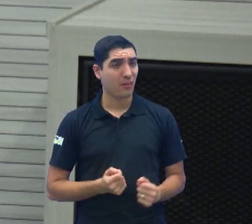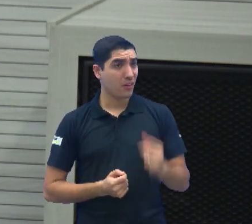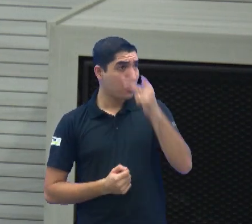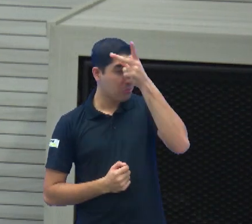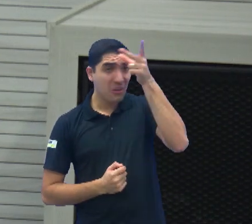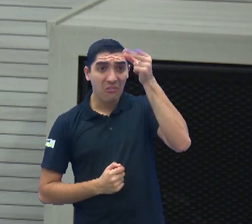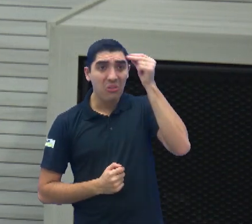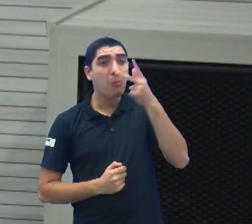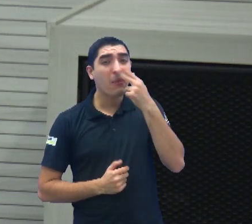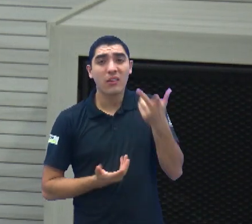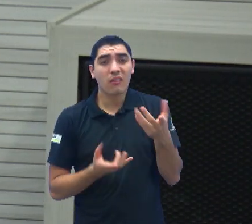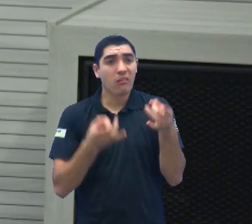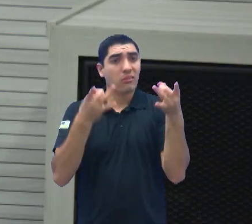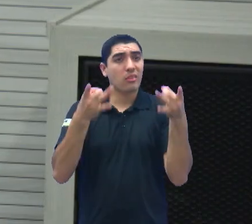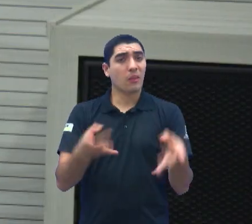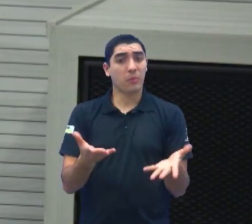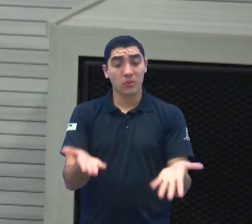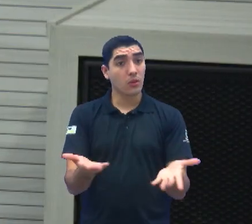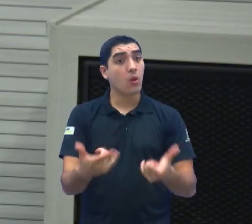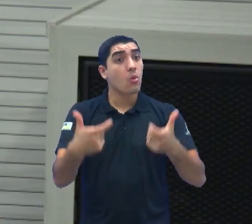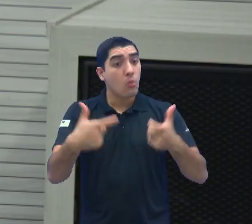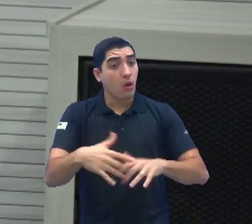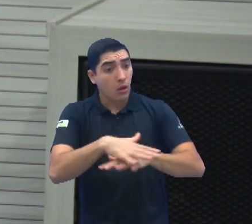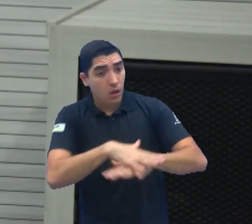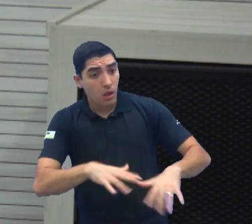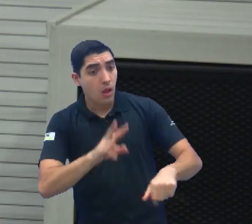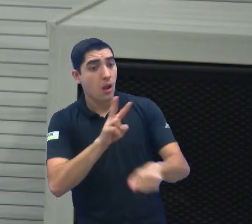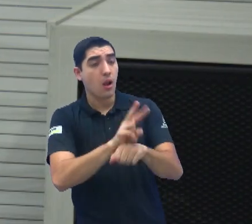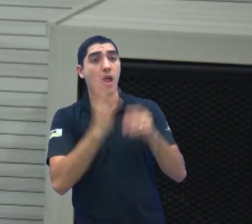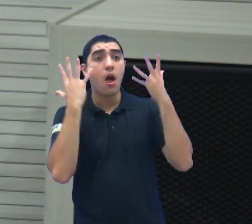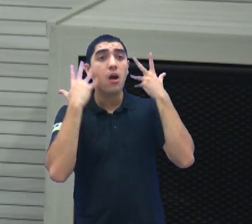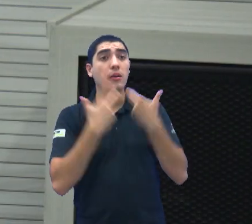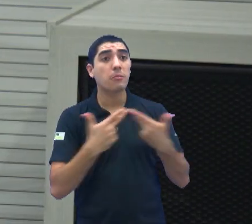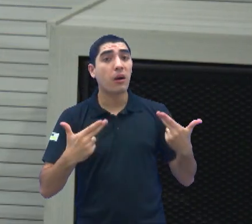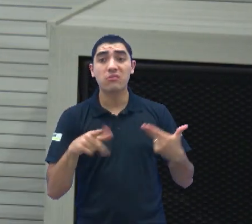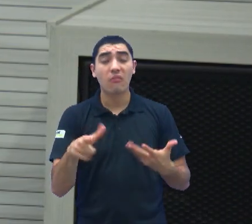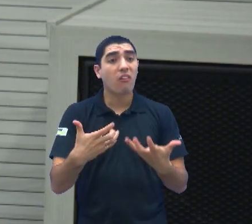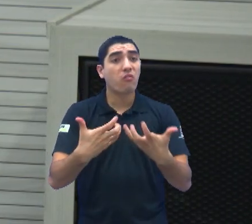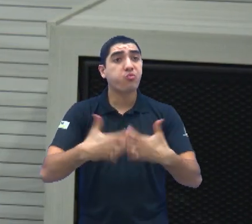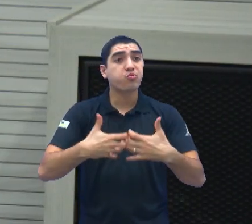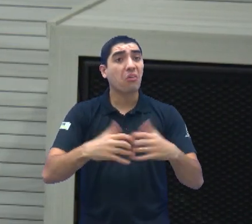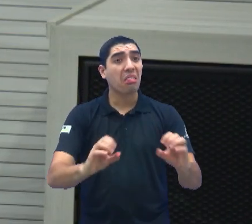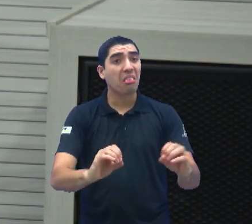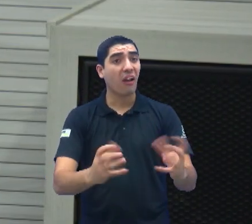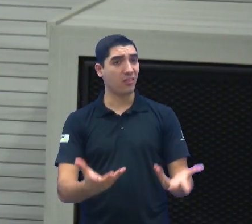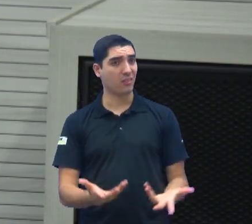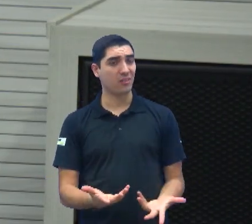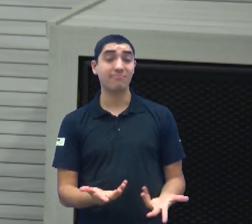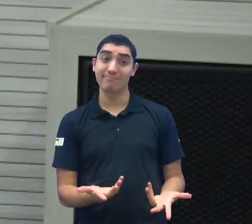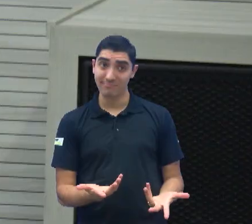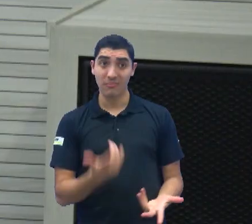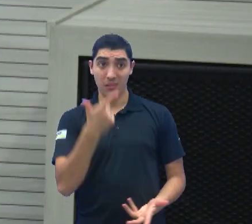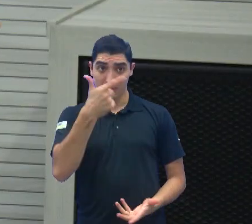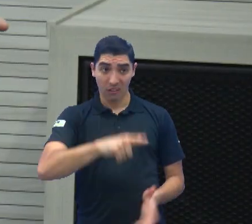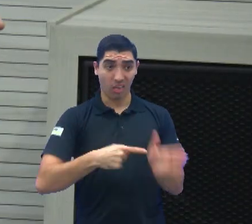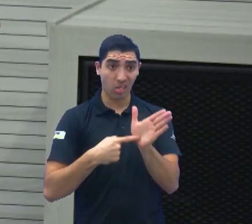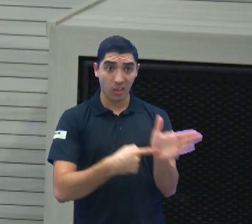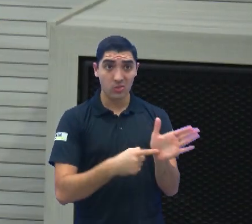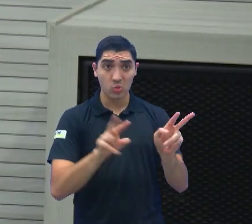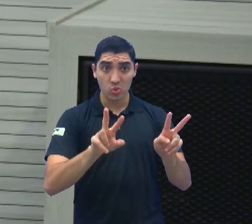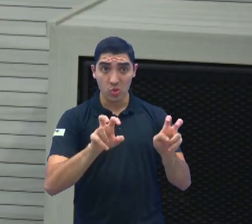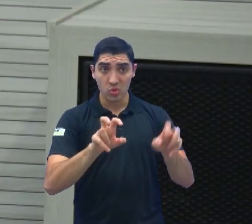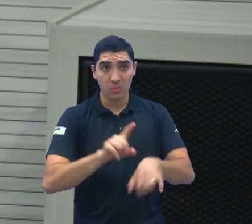um setor tão importante da zoonose que não tem funcionado aos contentos na nossa cidade. Mais uma denúncia aqui de escorpião